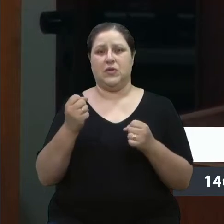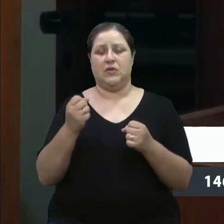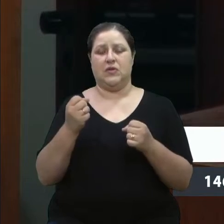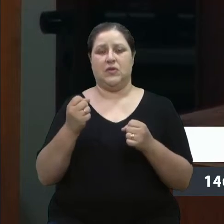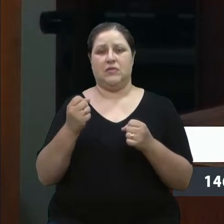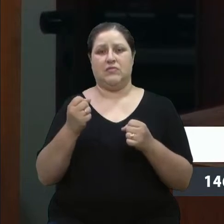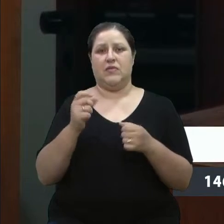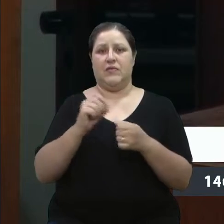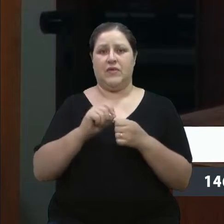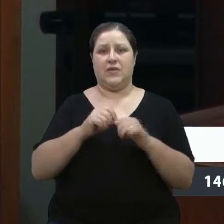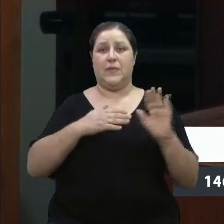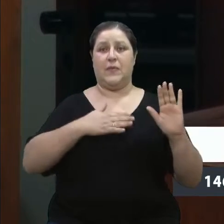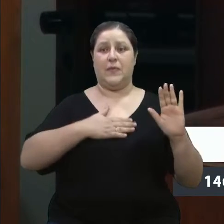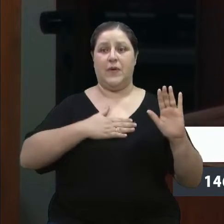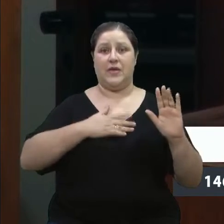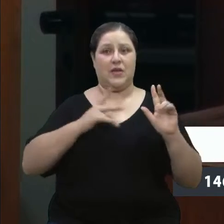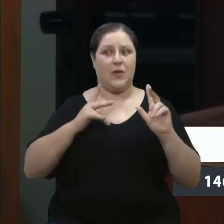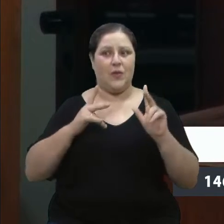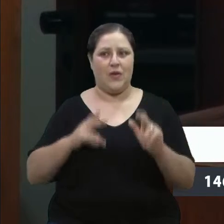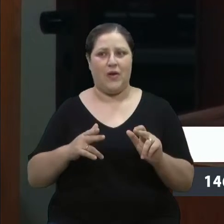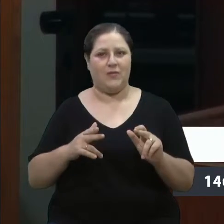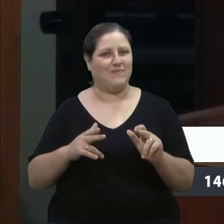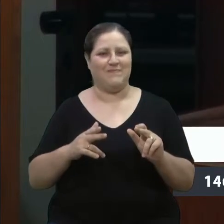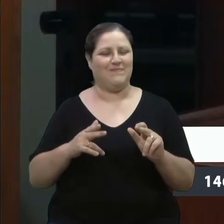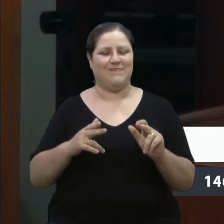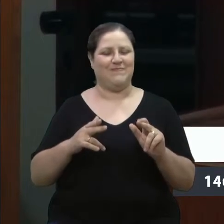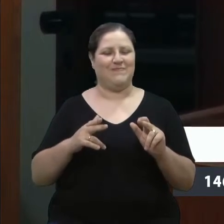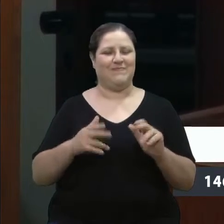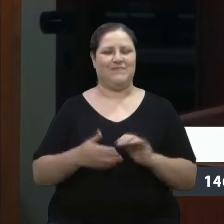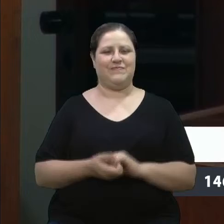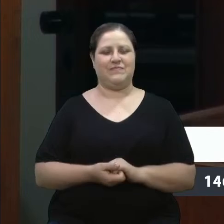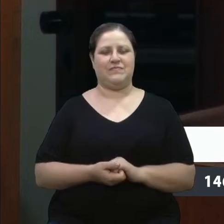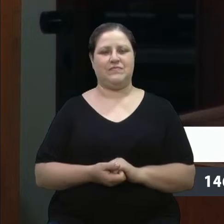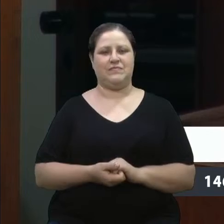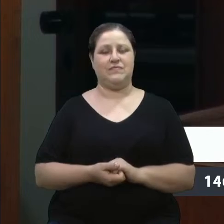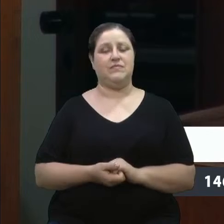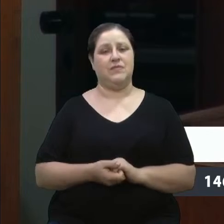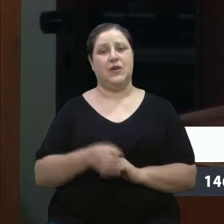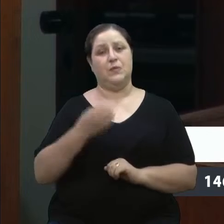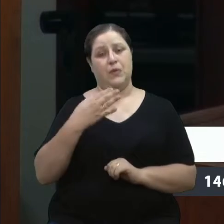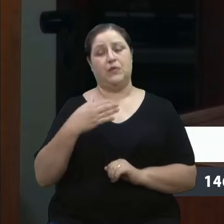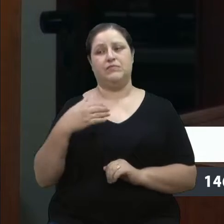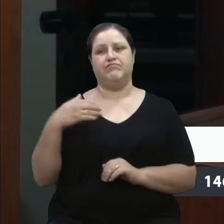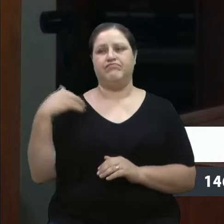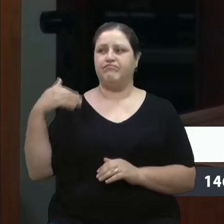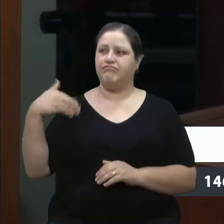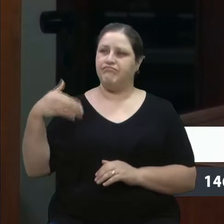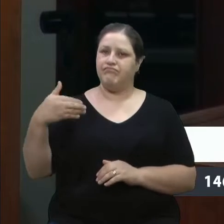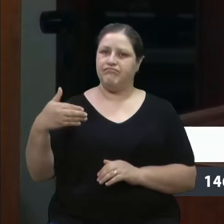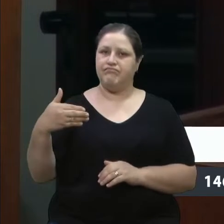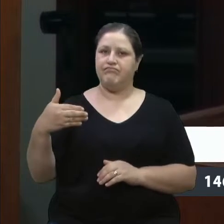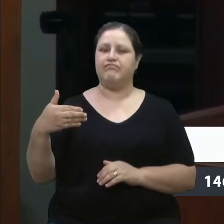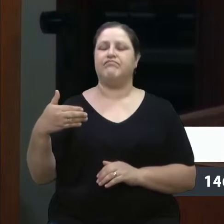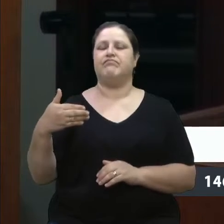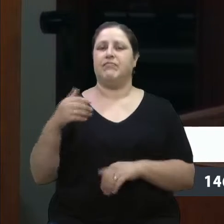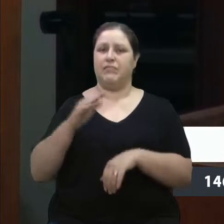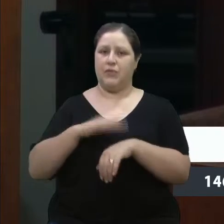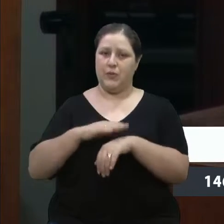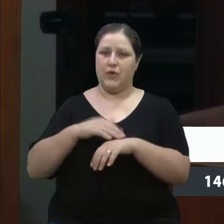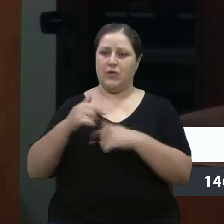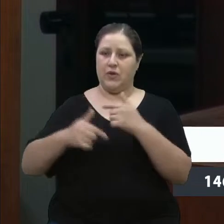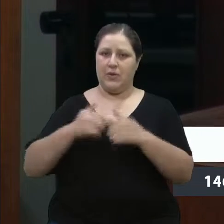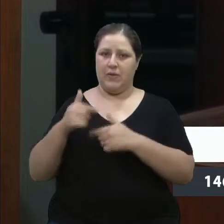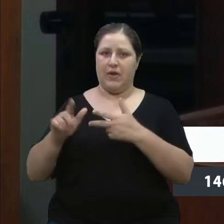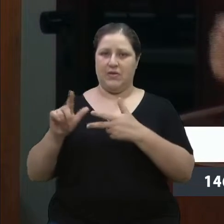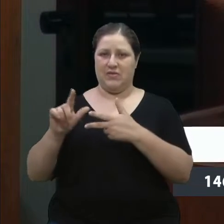cumprir a promessa referida. Bom, de lá para cá, na atual legislatura, o que a gente viu